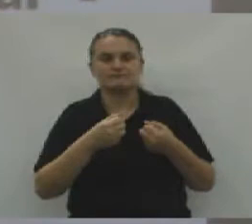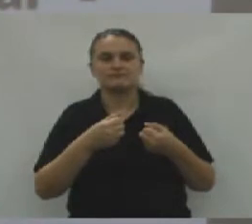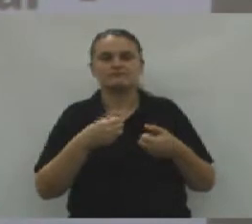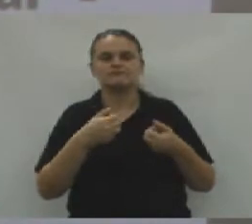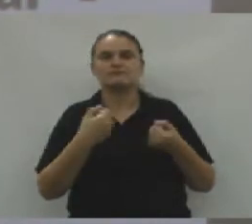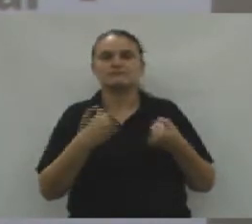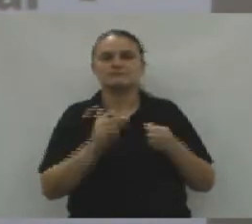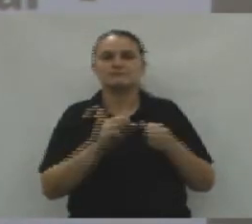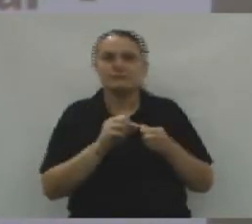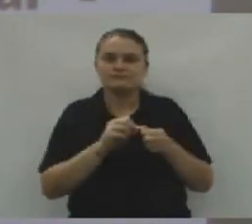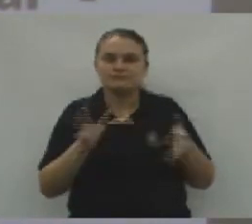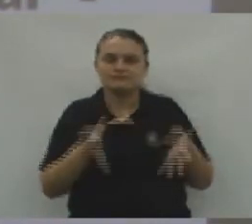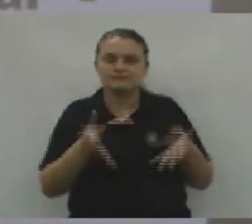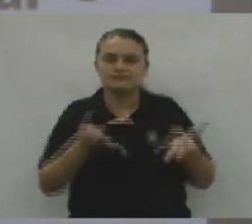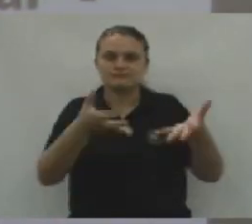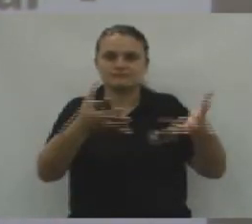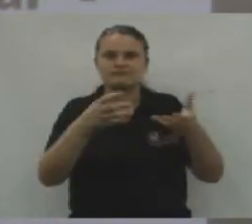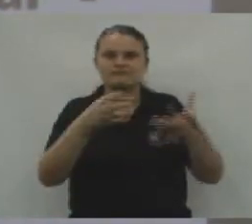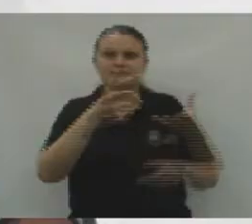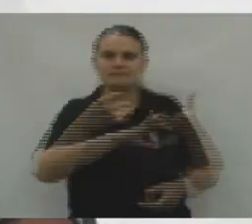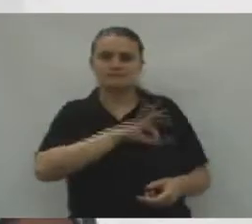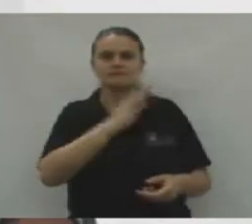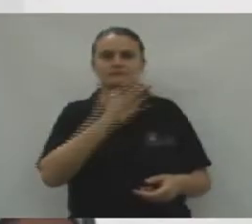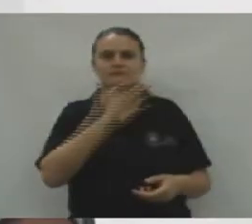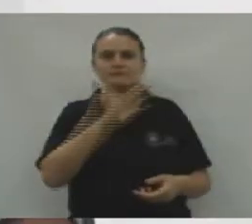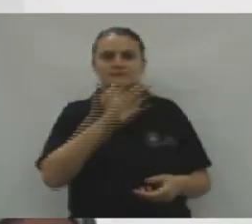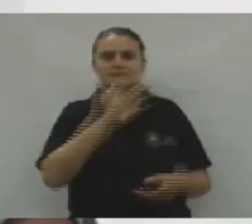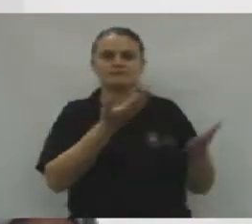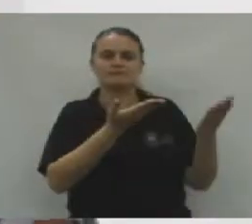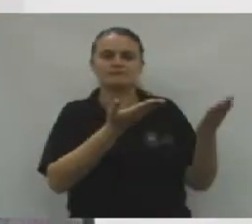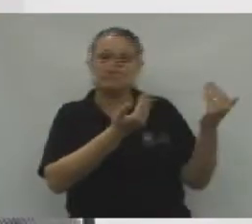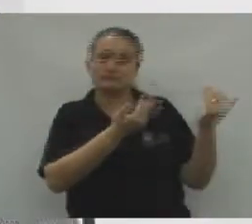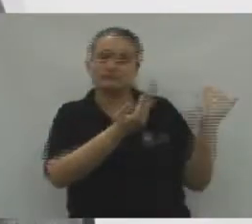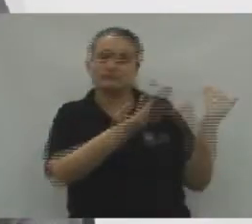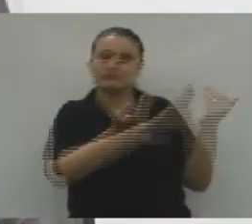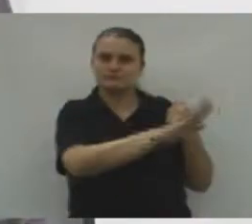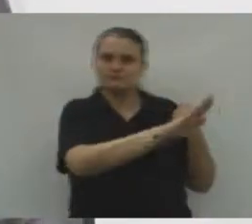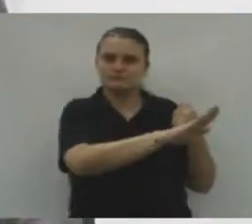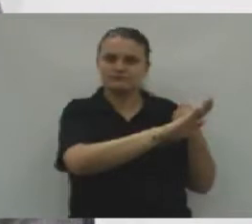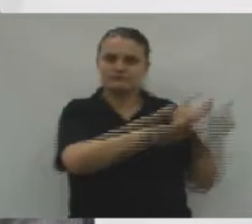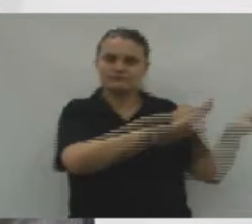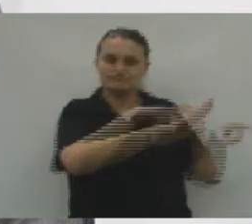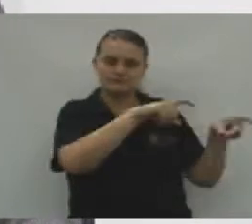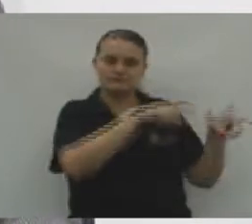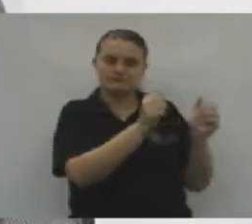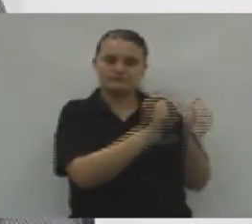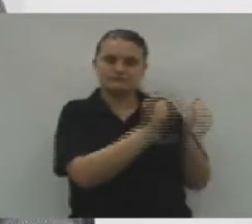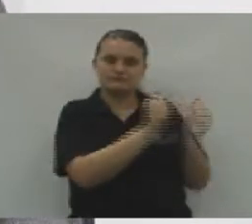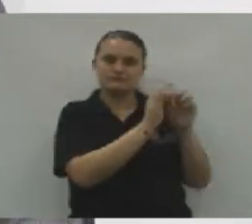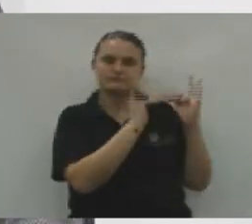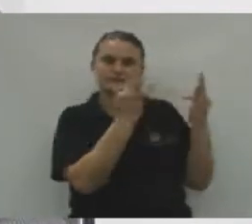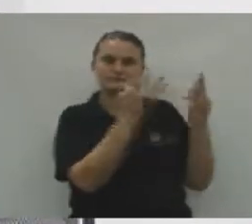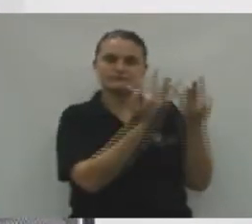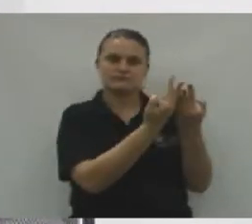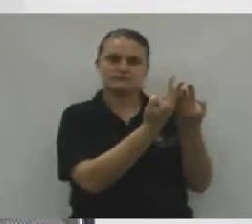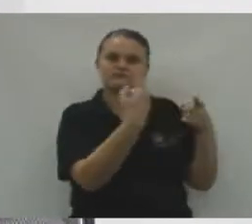promover a geração de renda para que esse jovem permaneça no campo, porque ele necessita